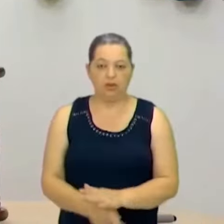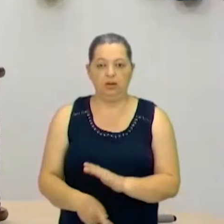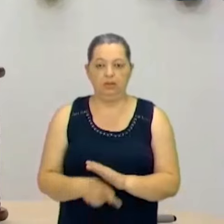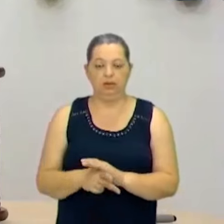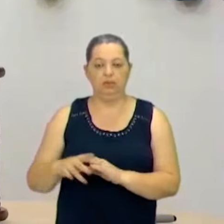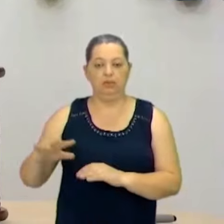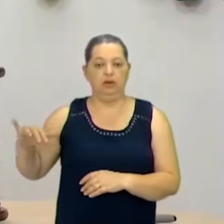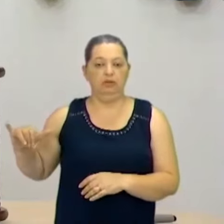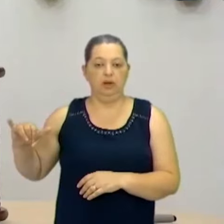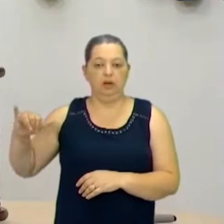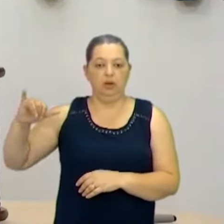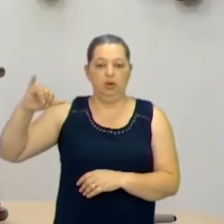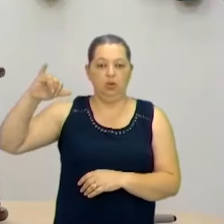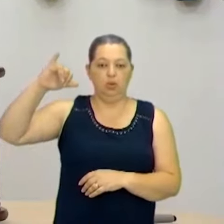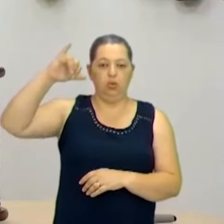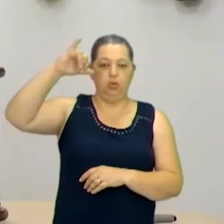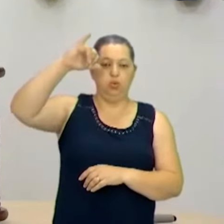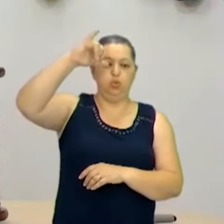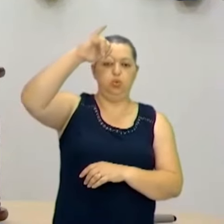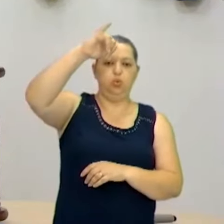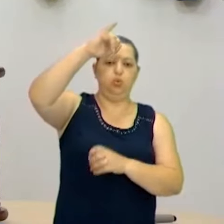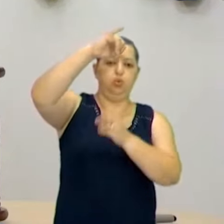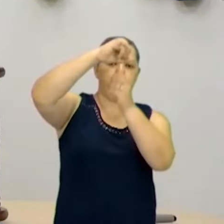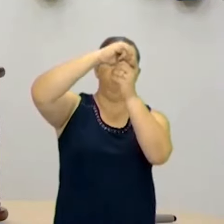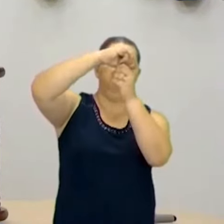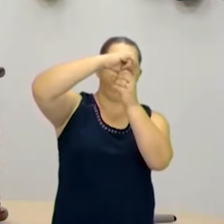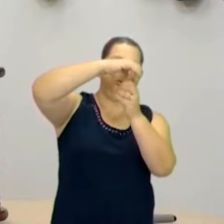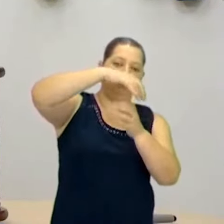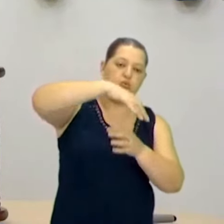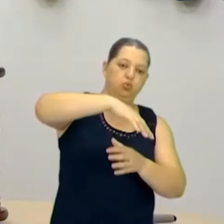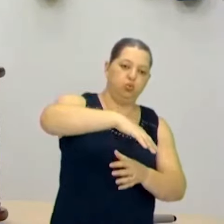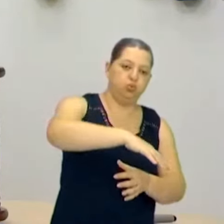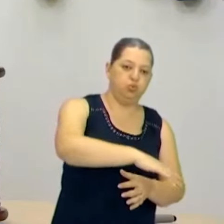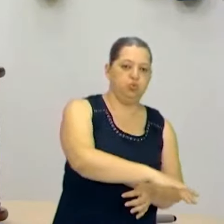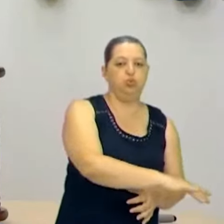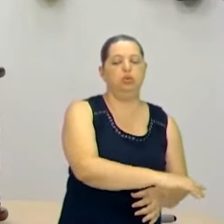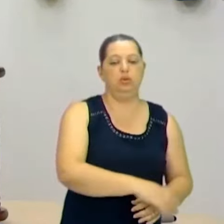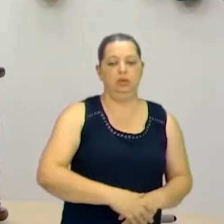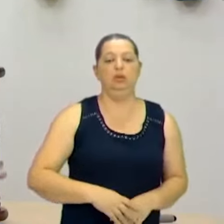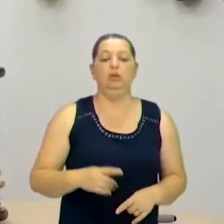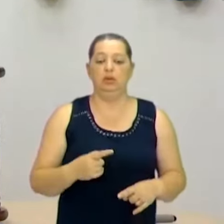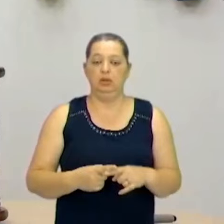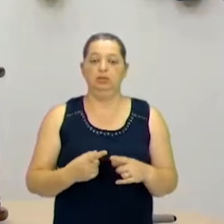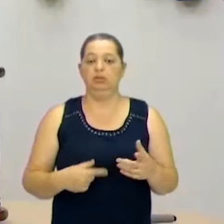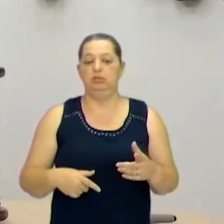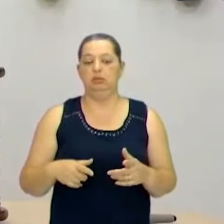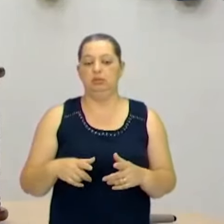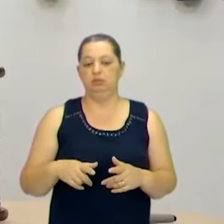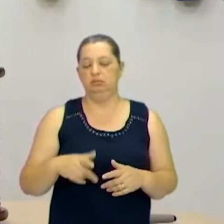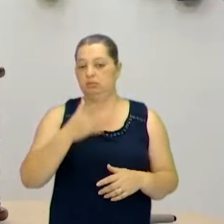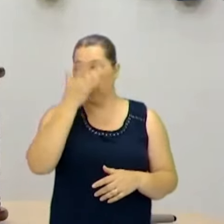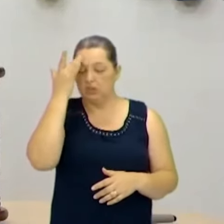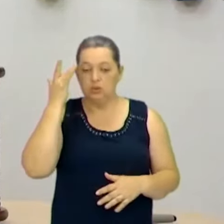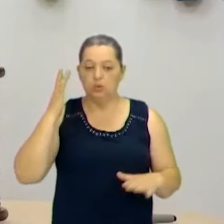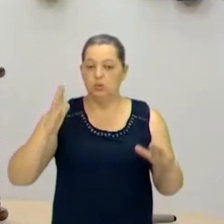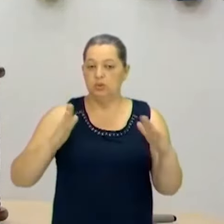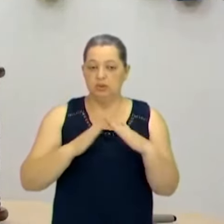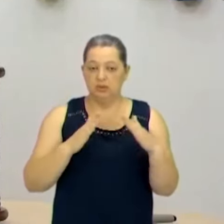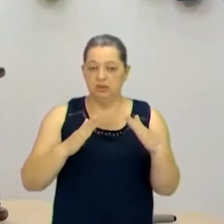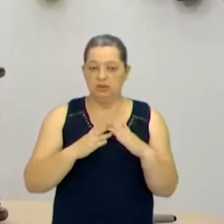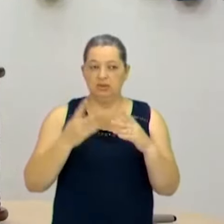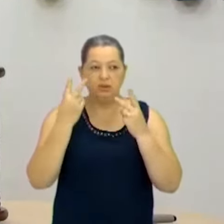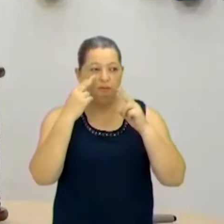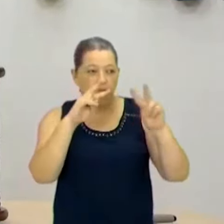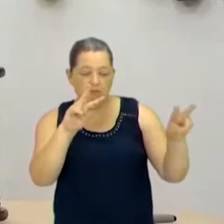contra a torre gêmea. Então, é um momento onde a mídia, ela televisiona tudo, né? O cidadão comum da sua casa, ele vê tudo,